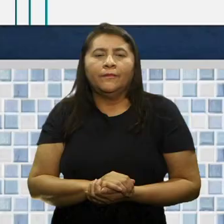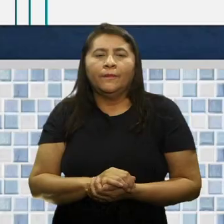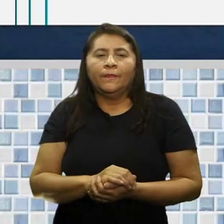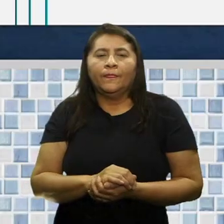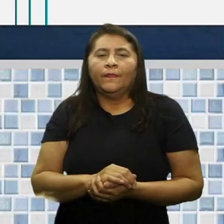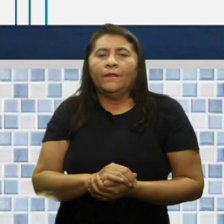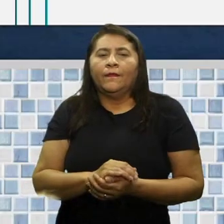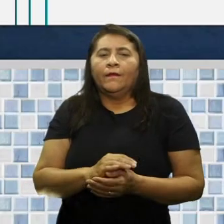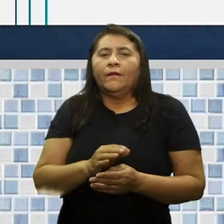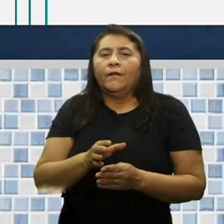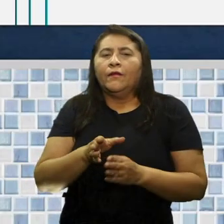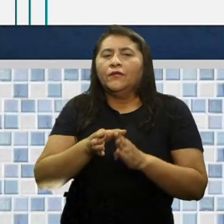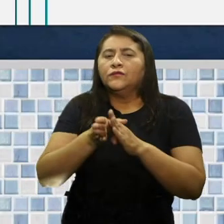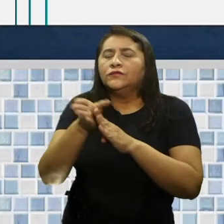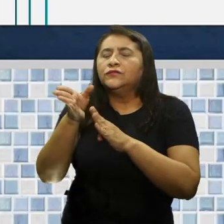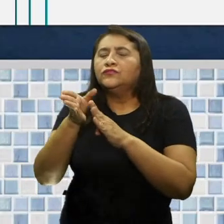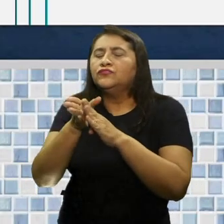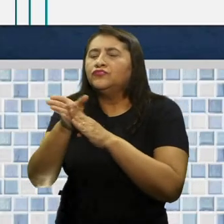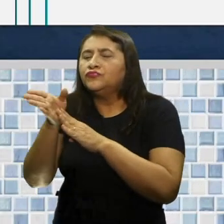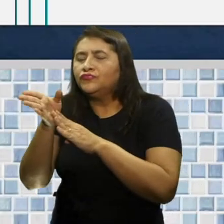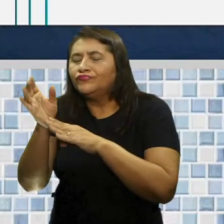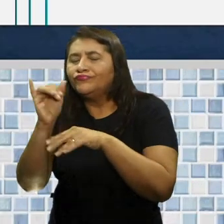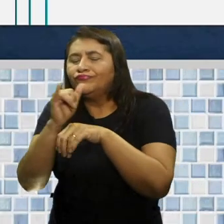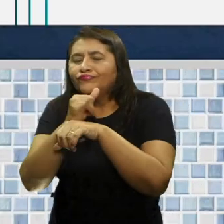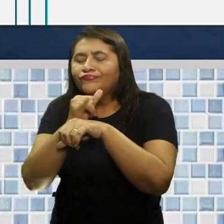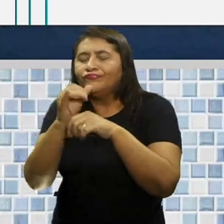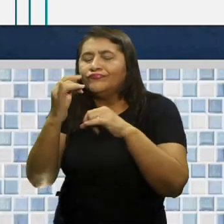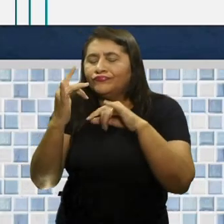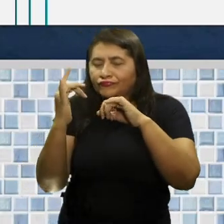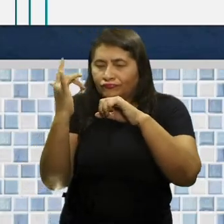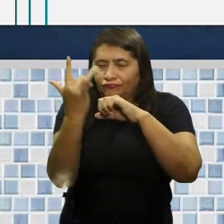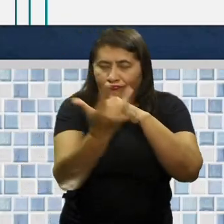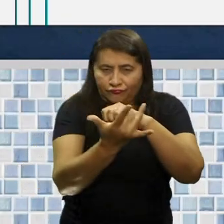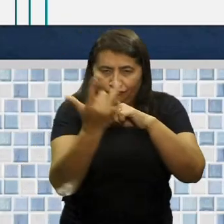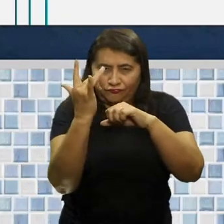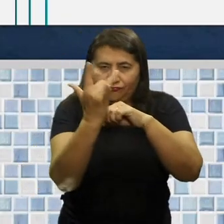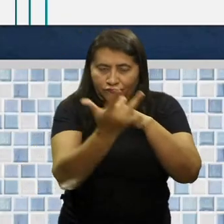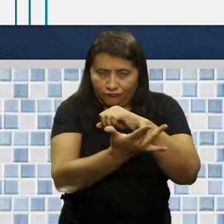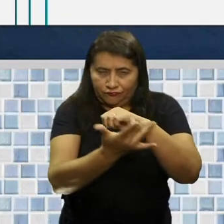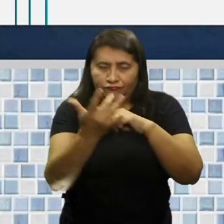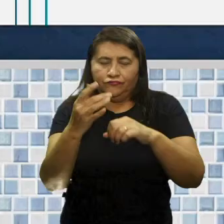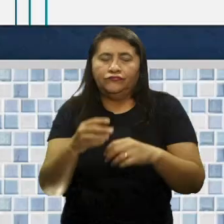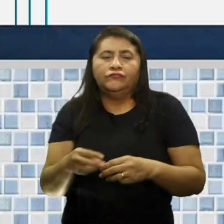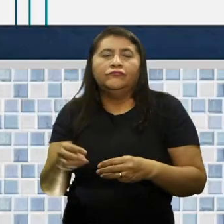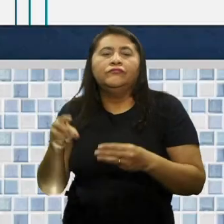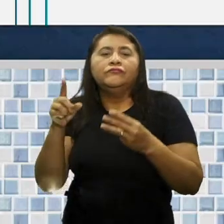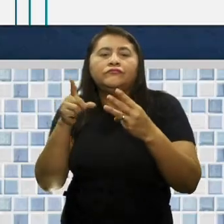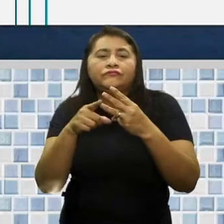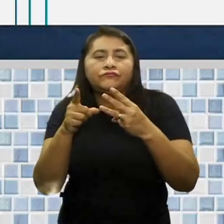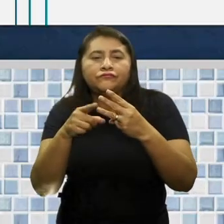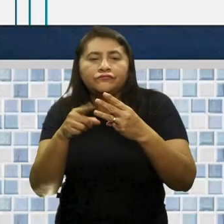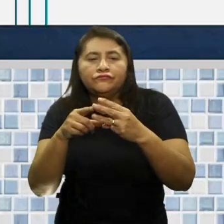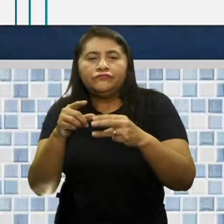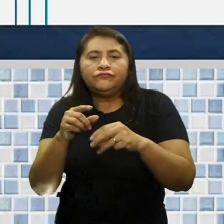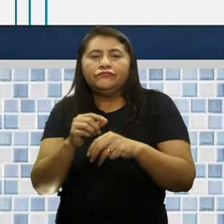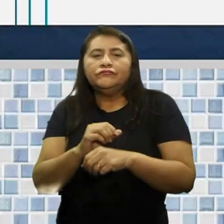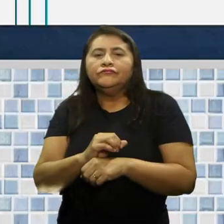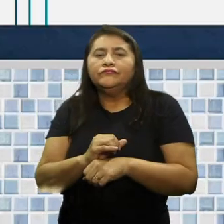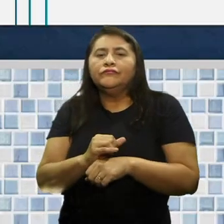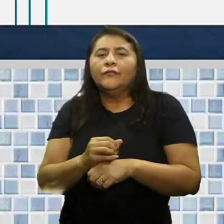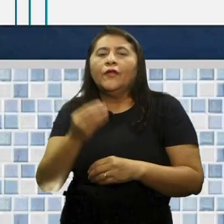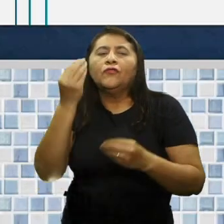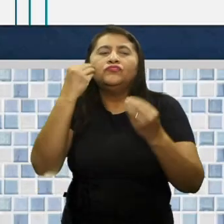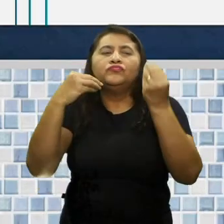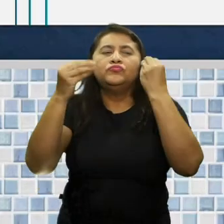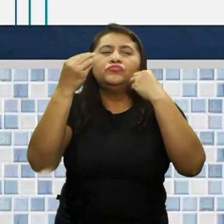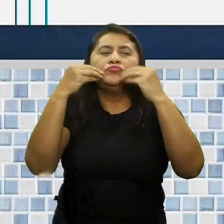fazer instruções para como se usa a rede social. O terceiro, instructions to put a makeup. Instruções para fazer uma